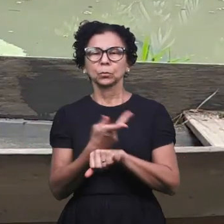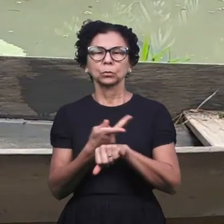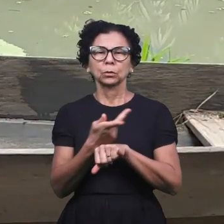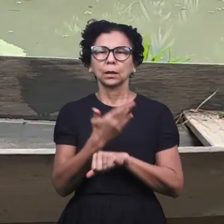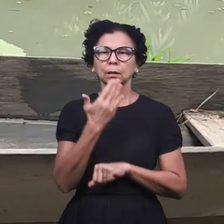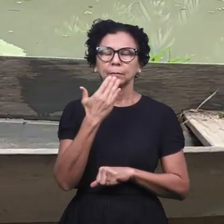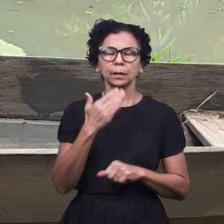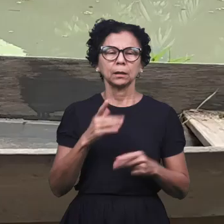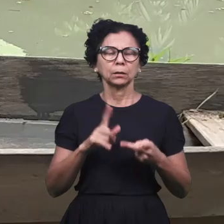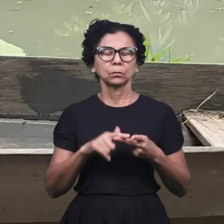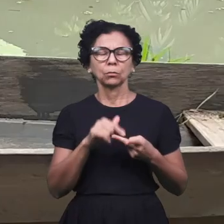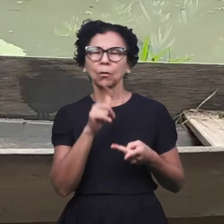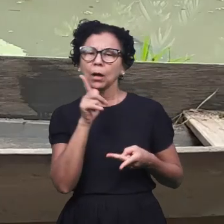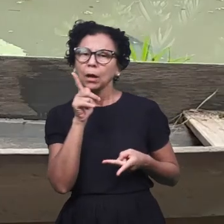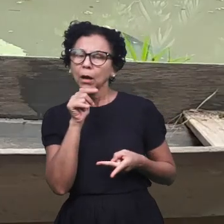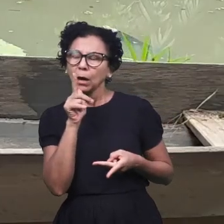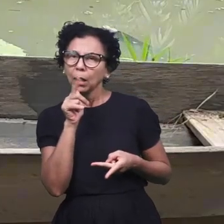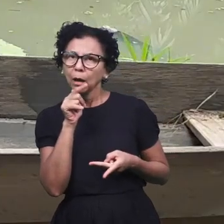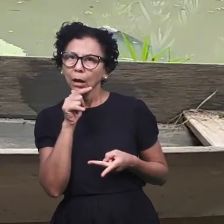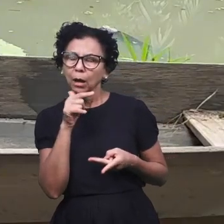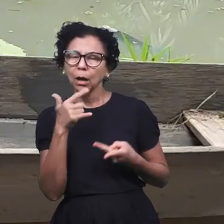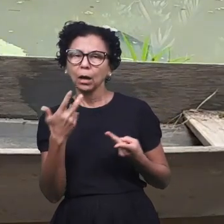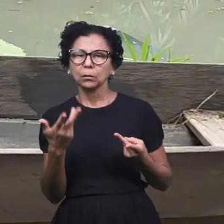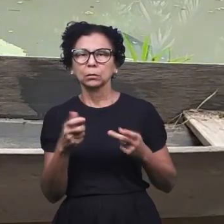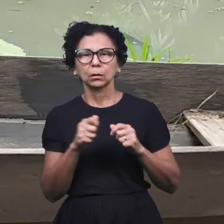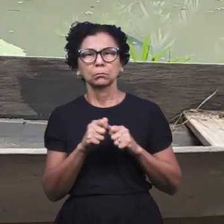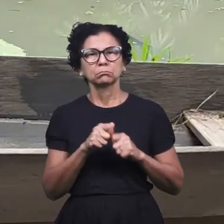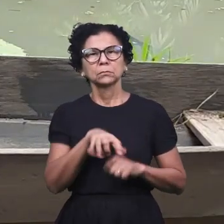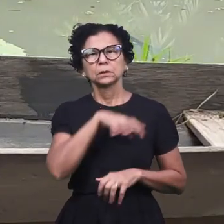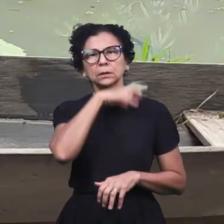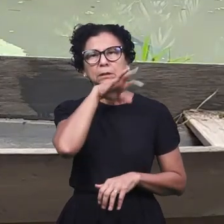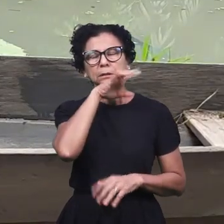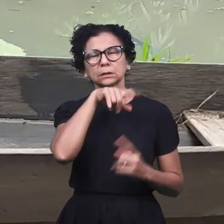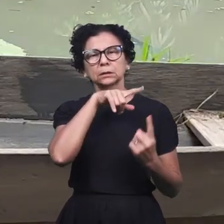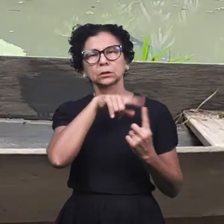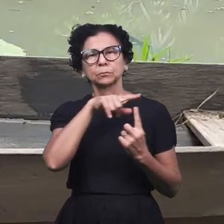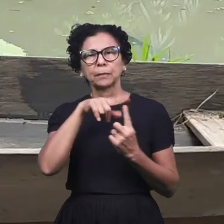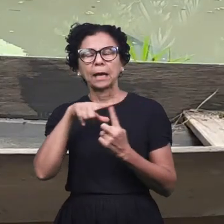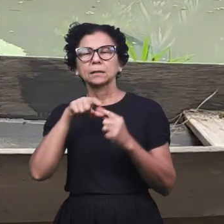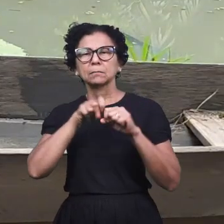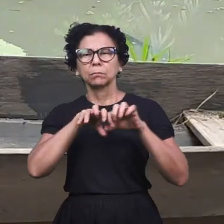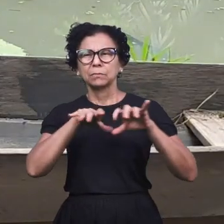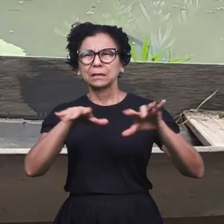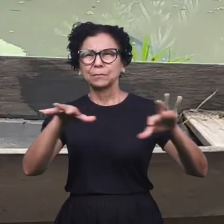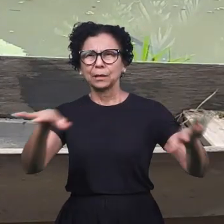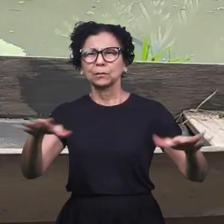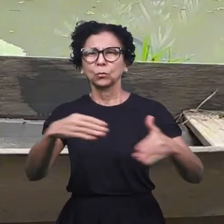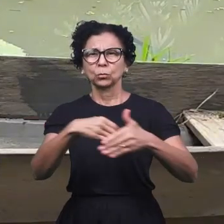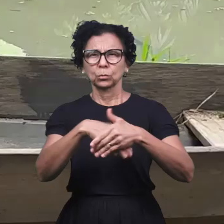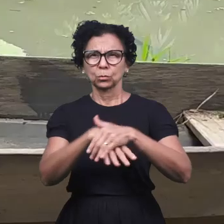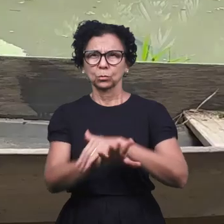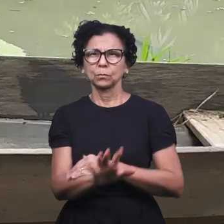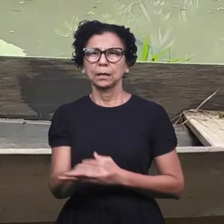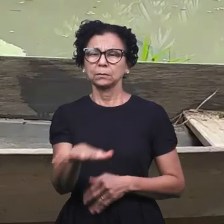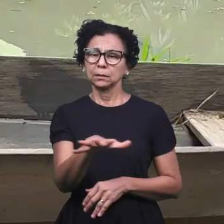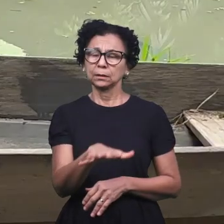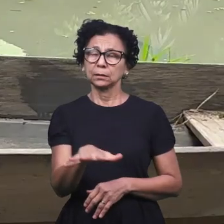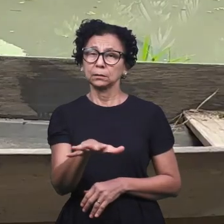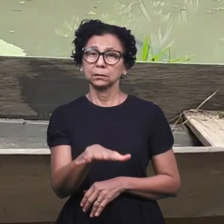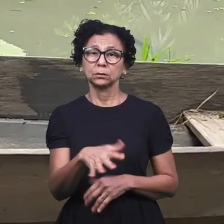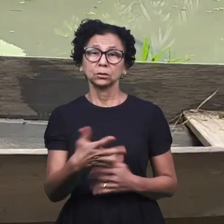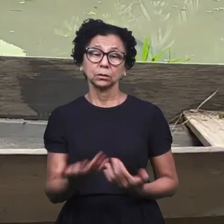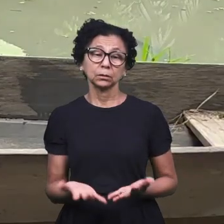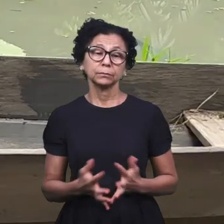busca de água, né? Então a gente tem uma dispersão das espécies que estava acostumado naquele nicho